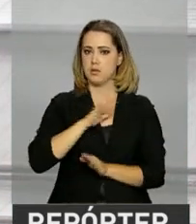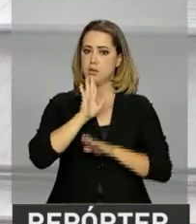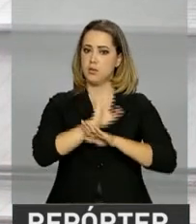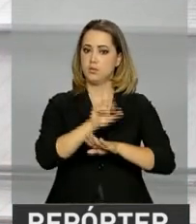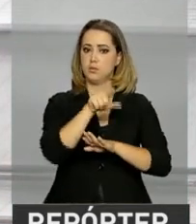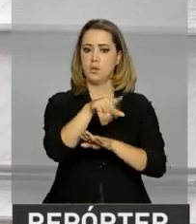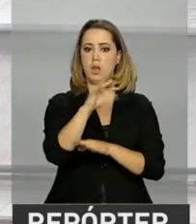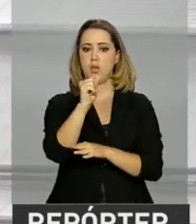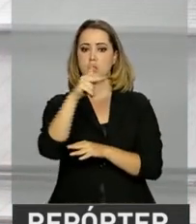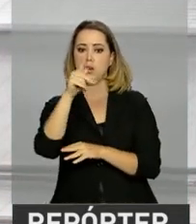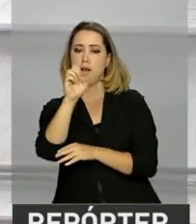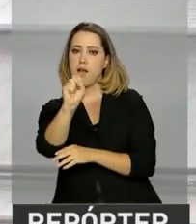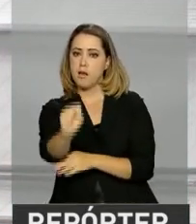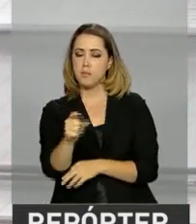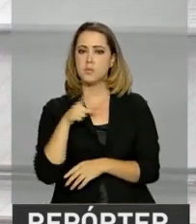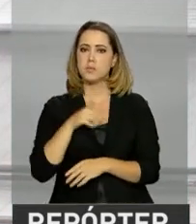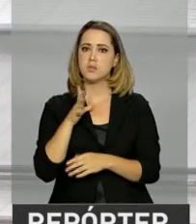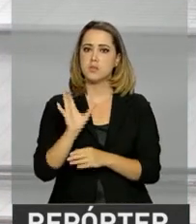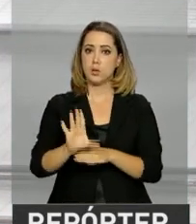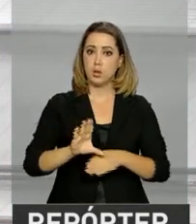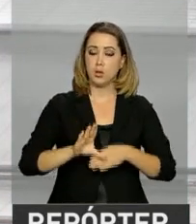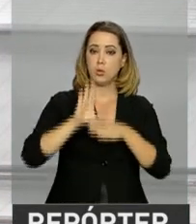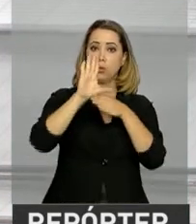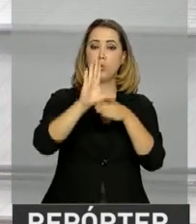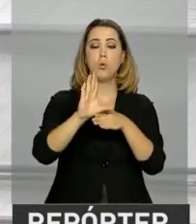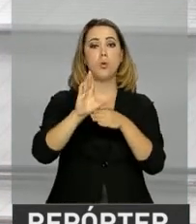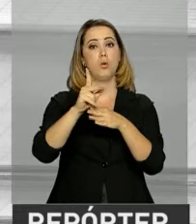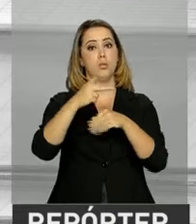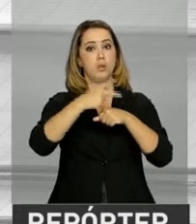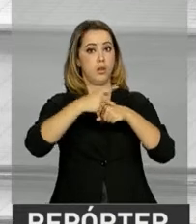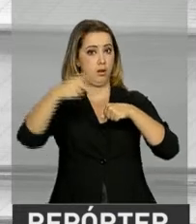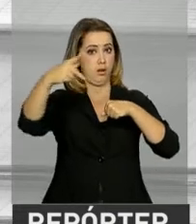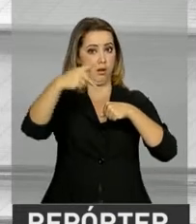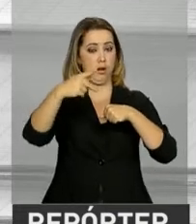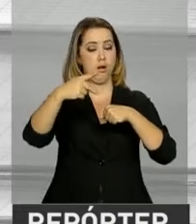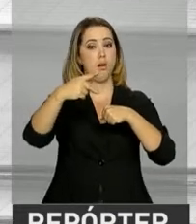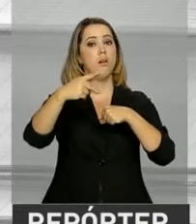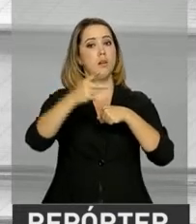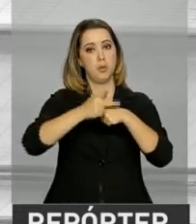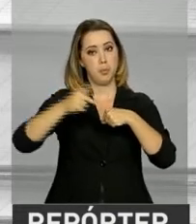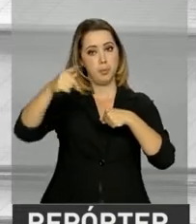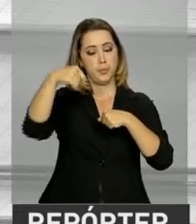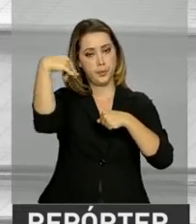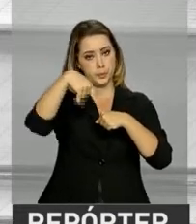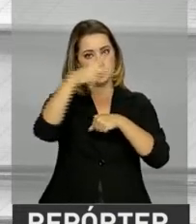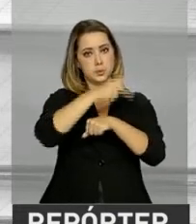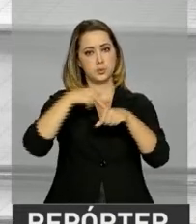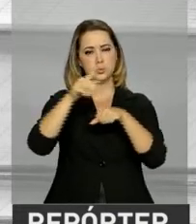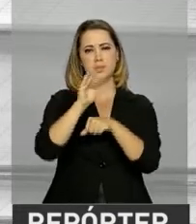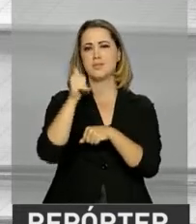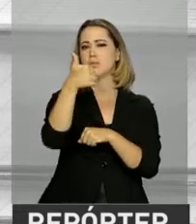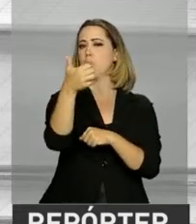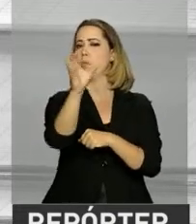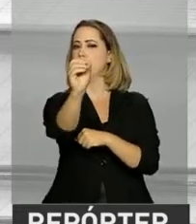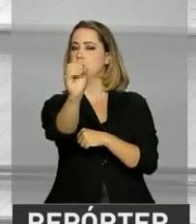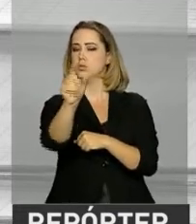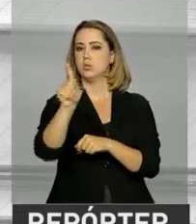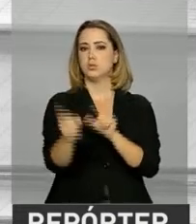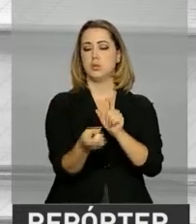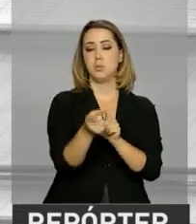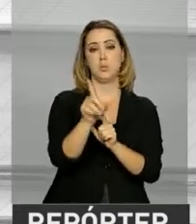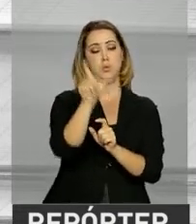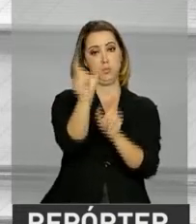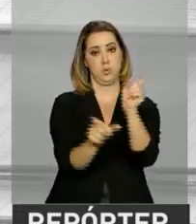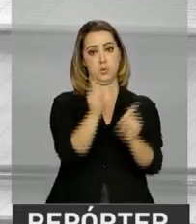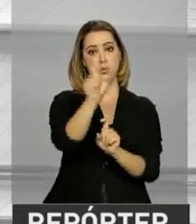financeiro da capes que coordena a pós-graduação no brasil em todo o país são mais de 100 mil pesquisadores que recebem bolsas da